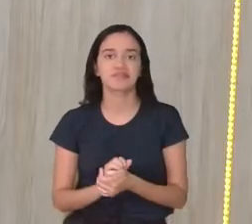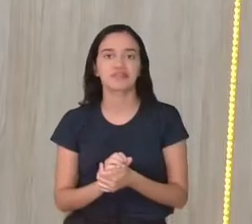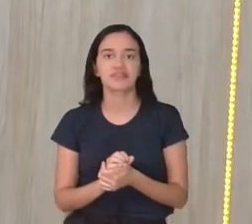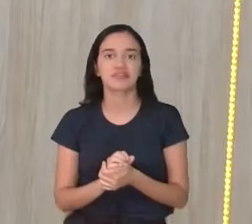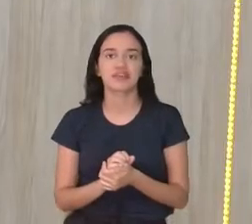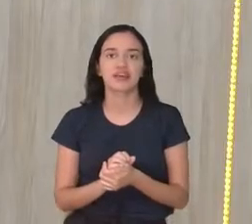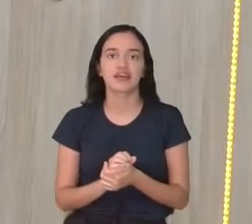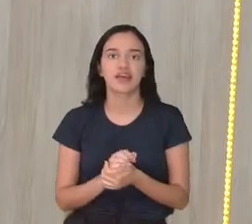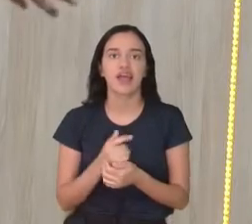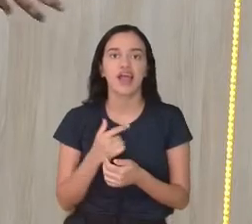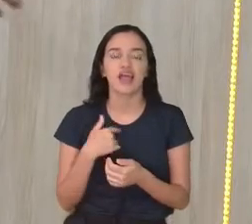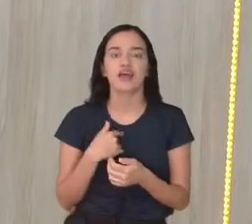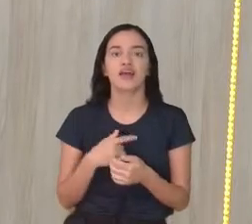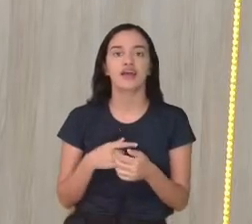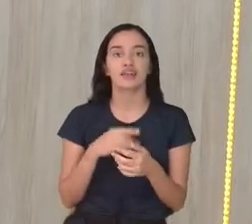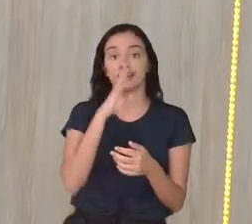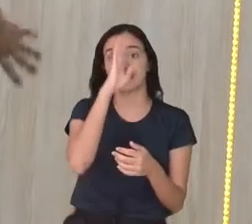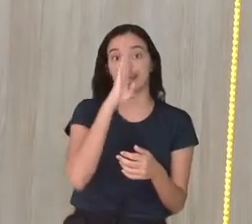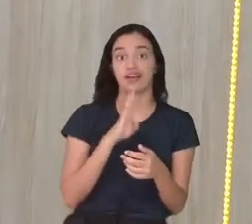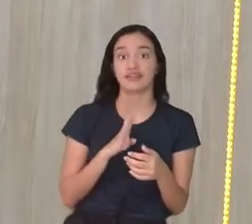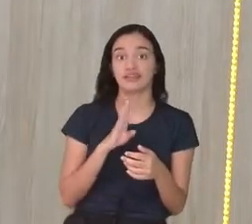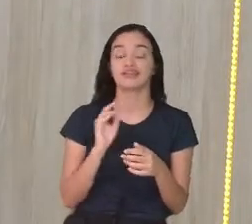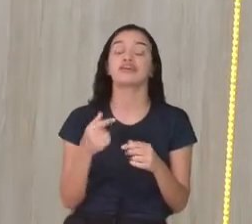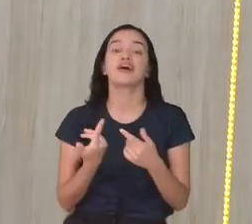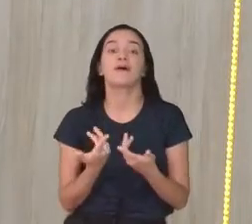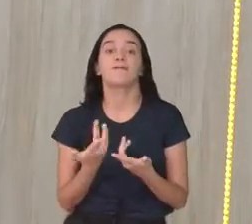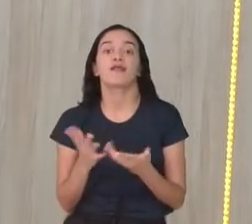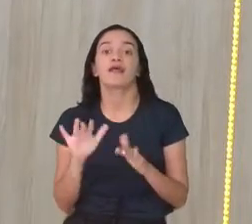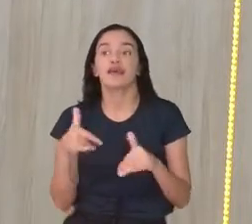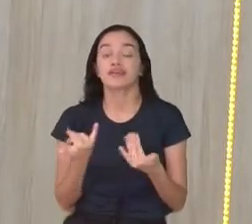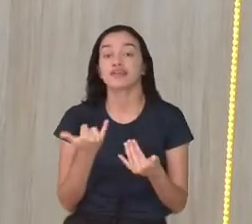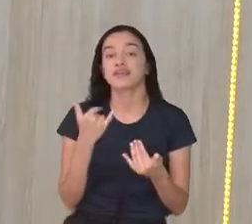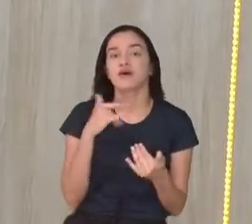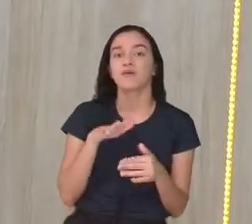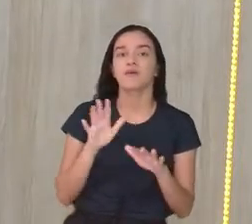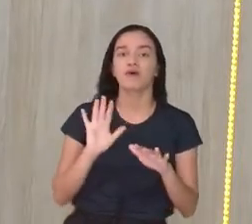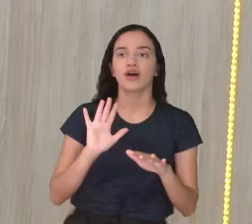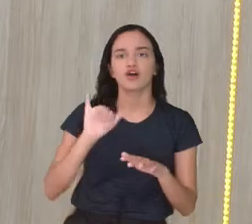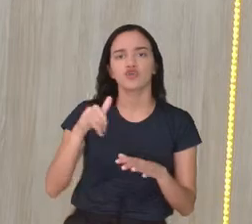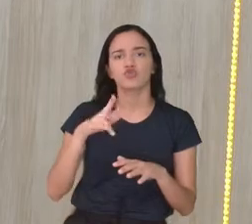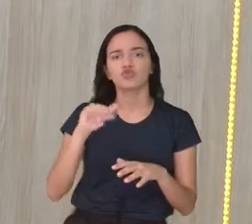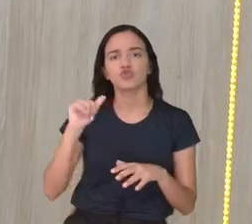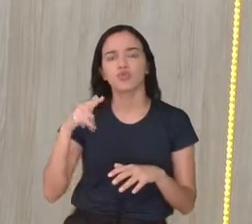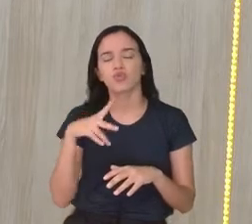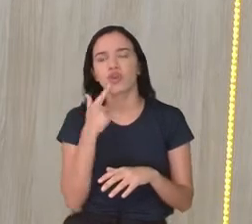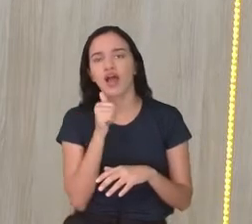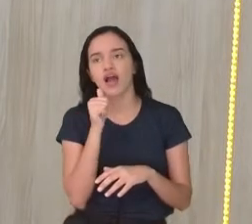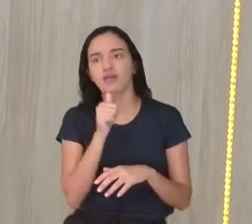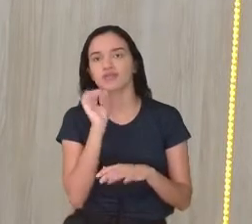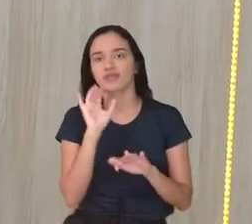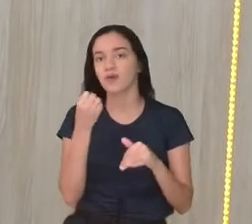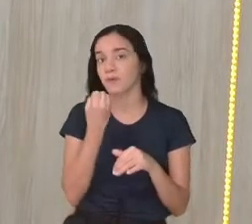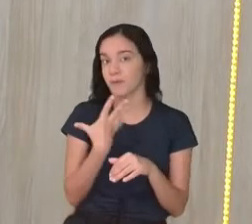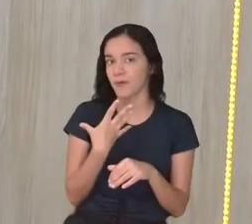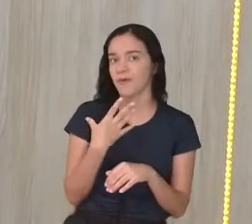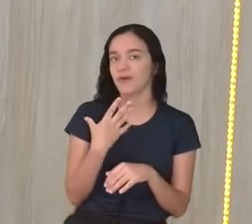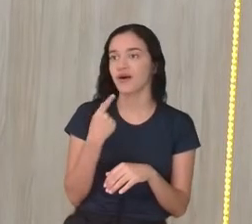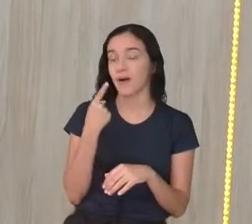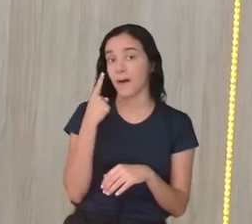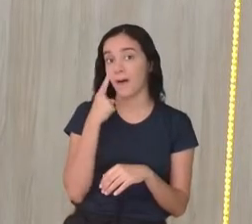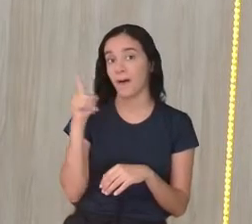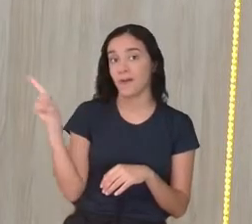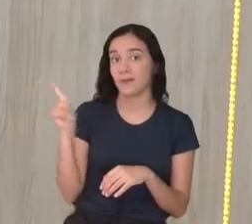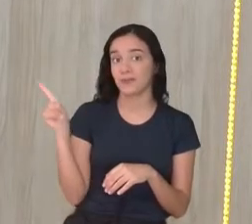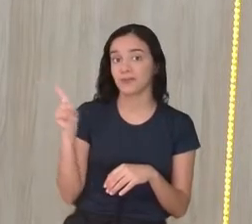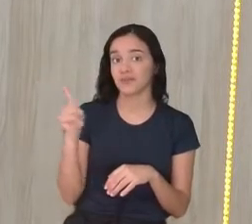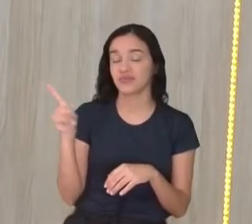Apesar que eu não sou muito fã de praia não, professor, mas a galera aí gosta. A Juninha ali já fazendo sinal. Olha aí, a gente vai falar, boa Juninha, na nossa aula de hoje, olha aí, ó, a